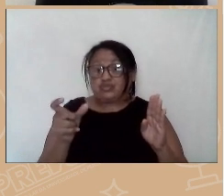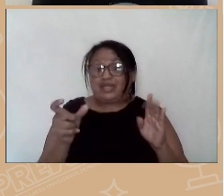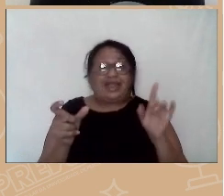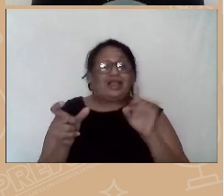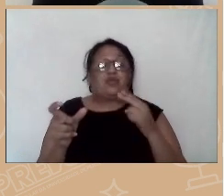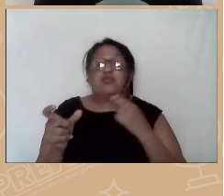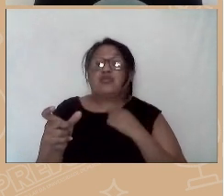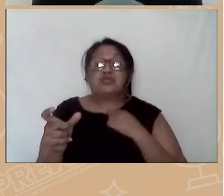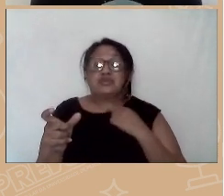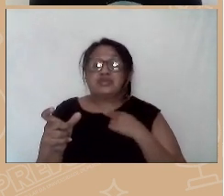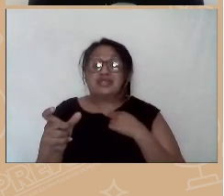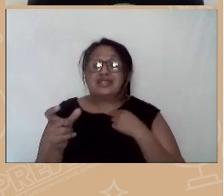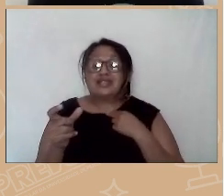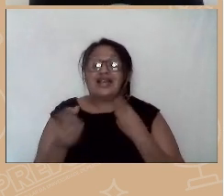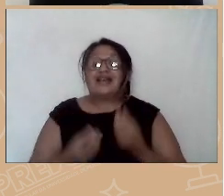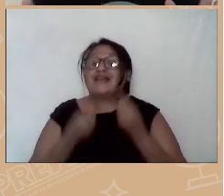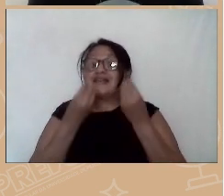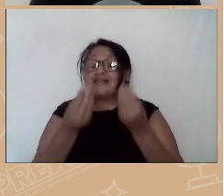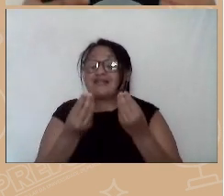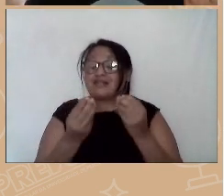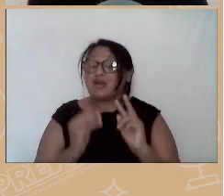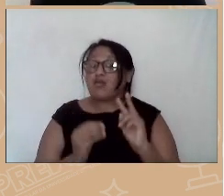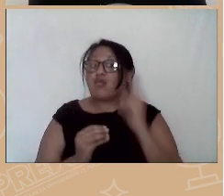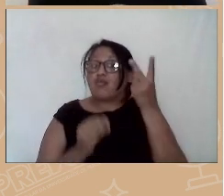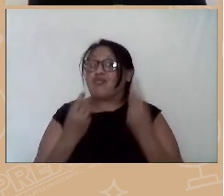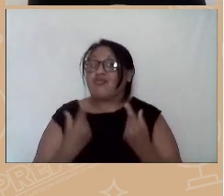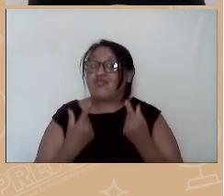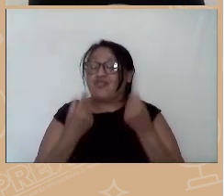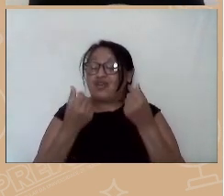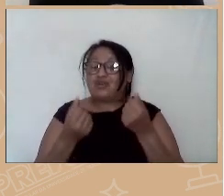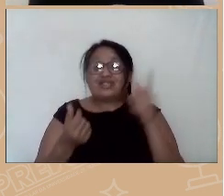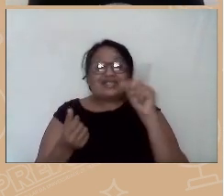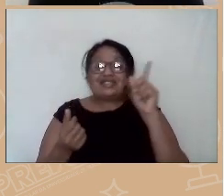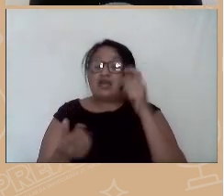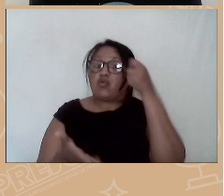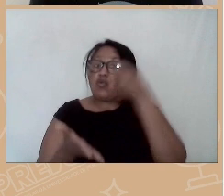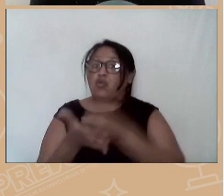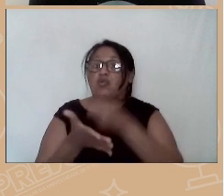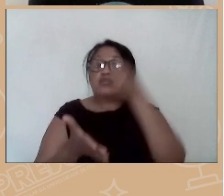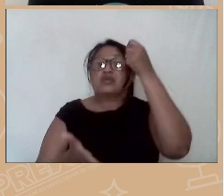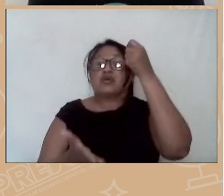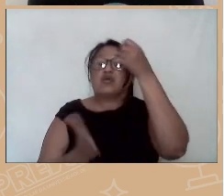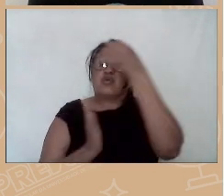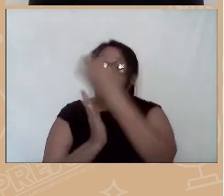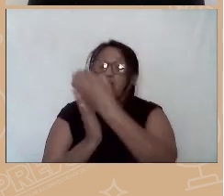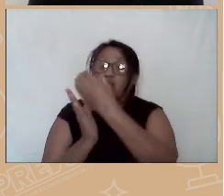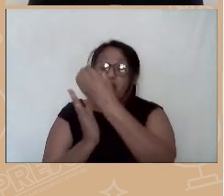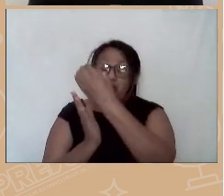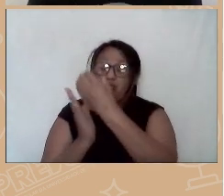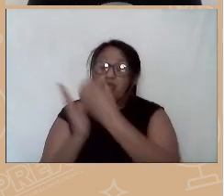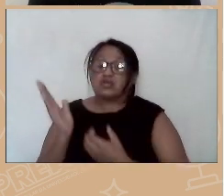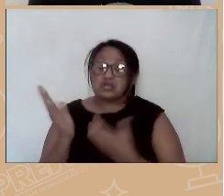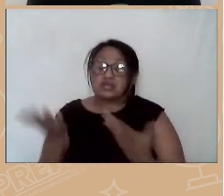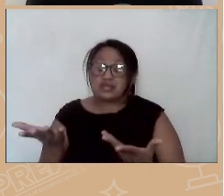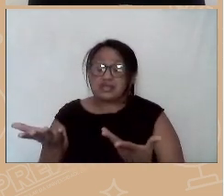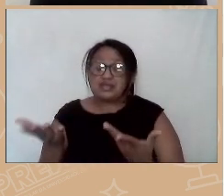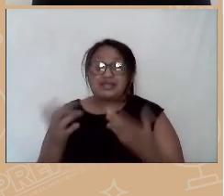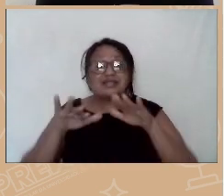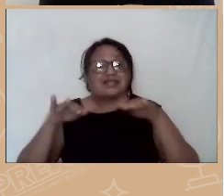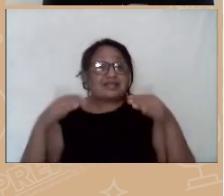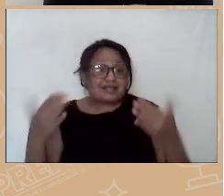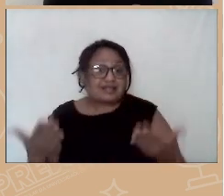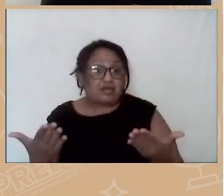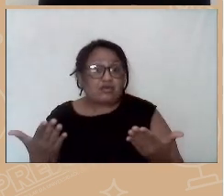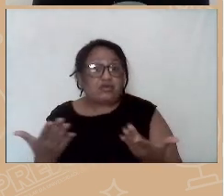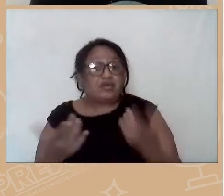de contrato também, esse uma vez que é um elemento de coesão de causa ele